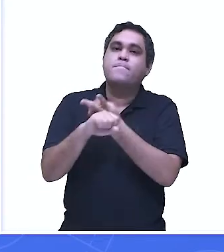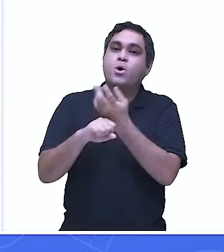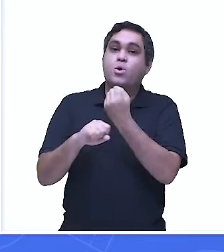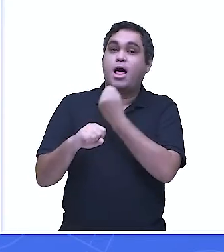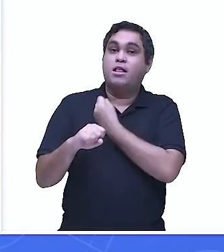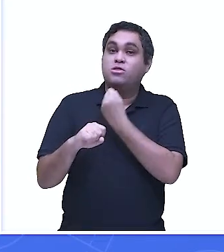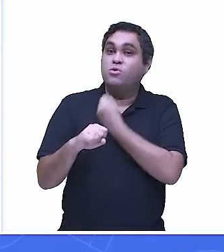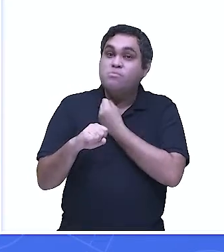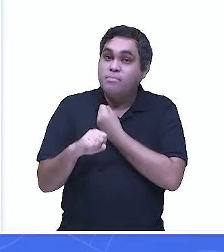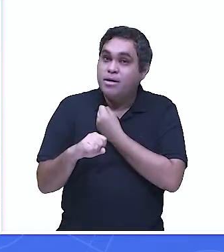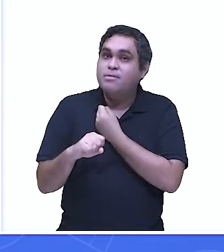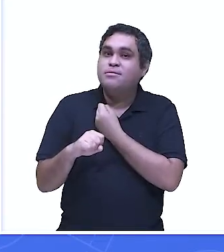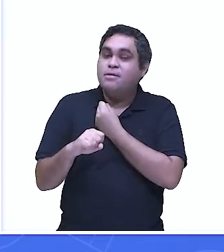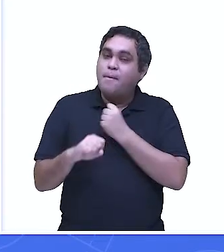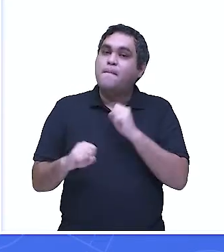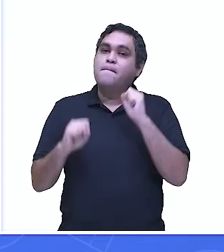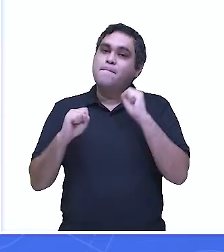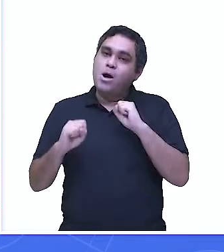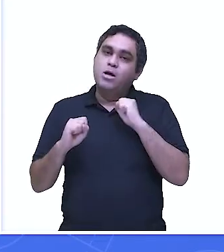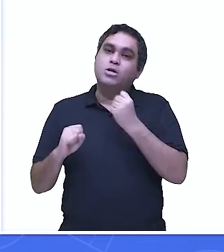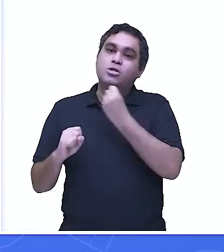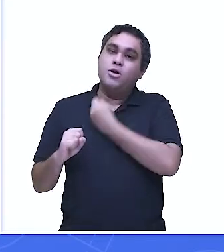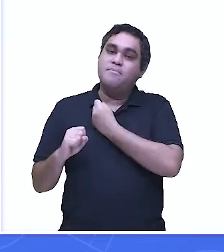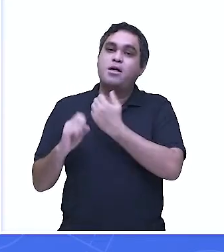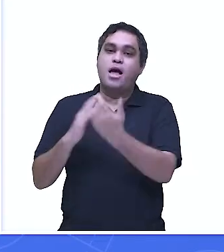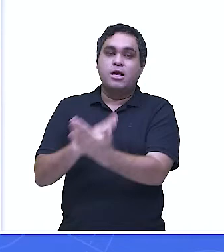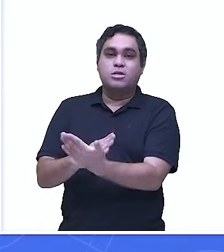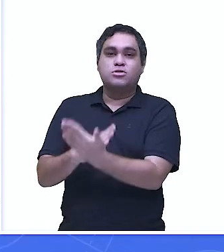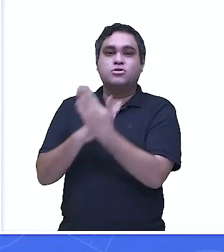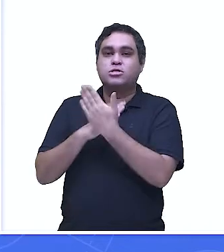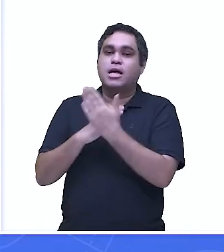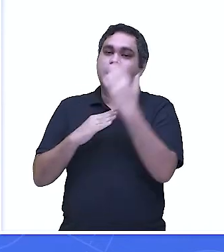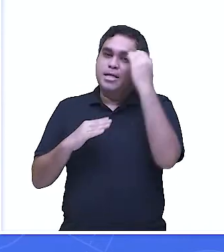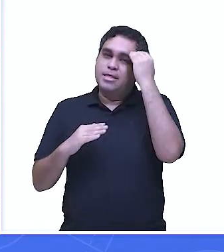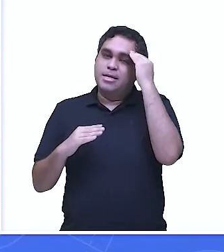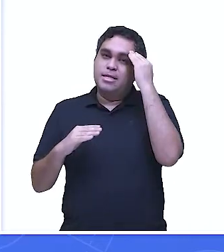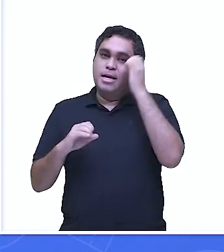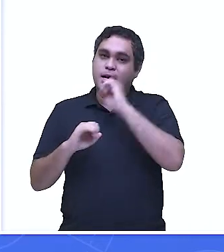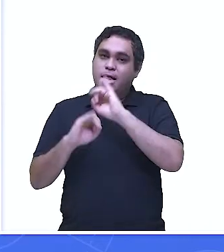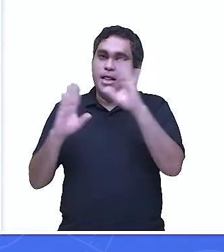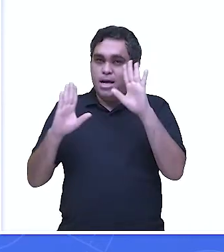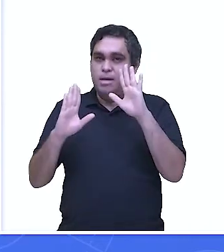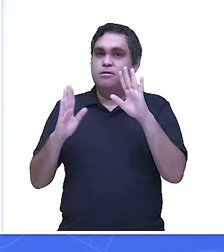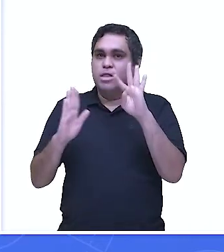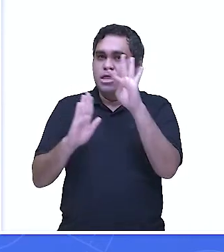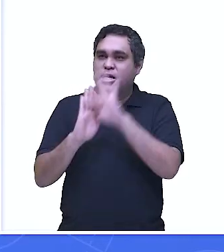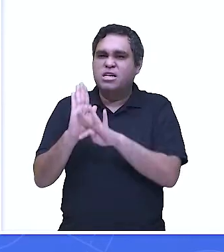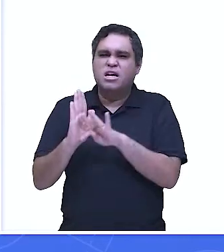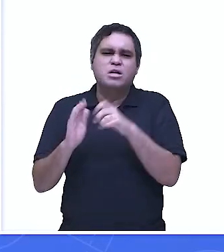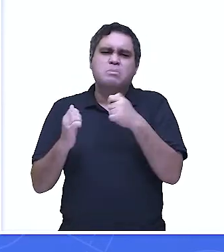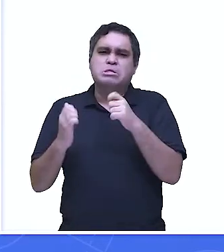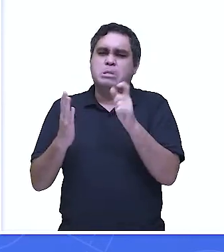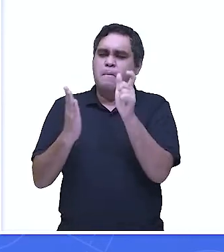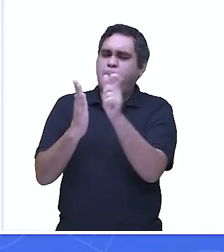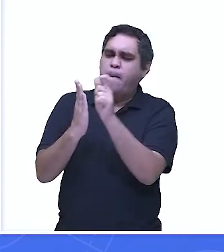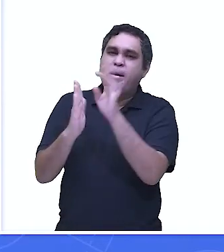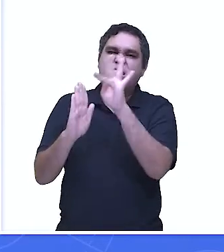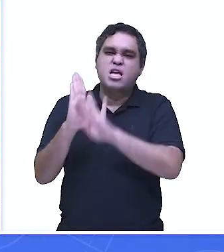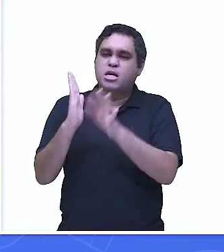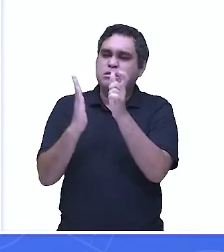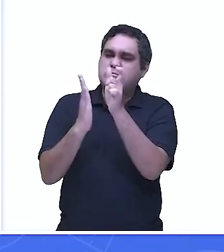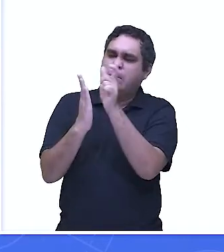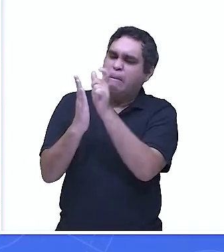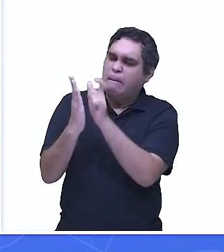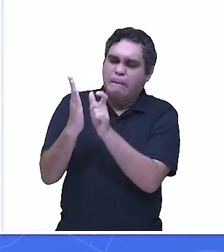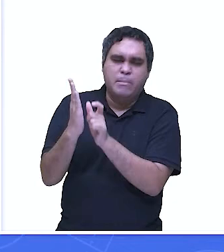ser numerais. Esses numerais nos ajudam, nos direcionam ao texto, sem precisar ler o texto todo. Então, tem um numeral